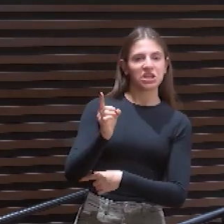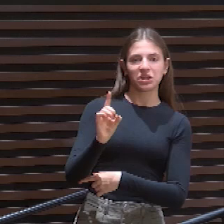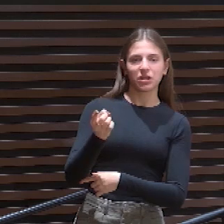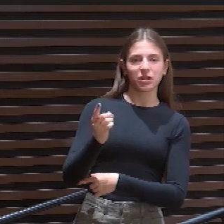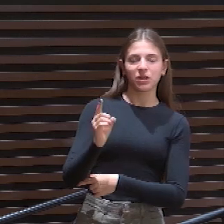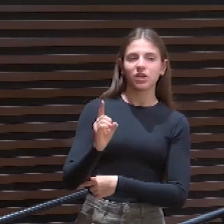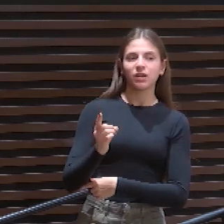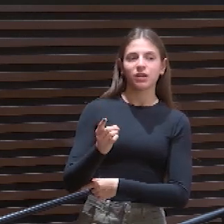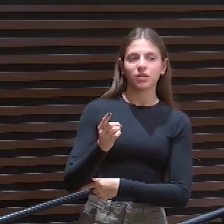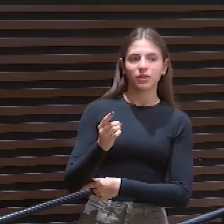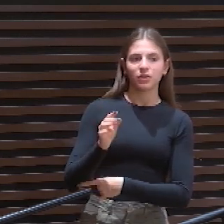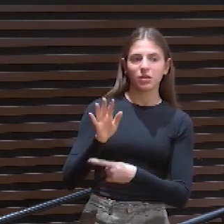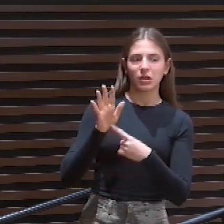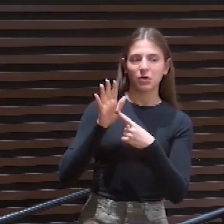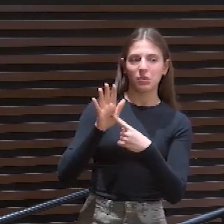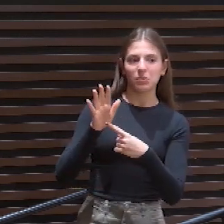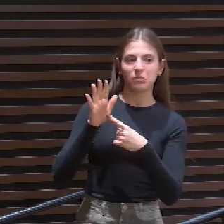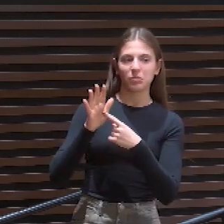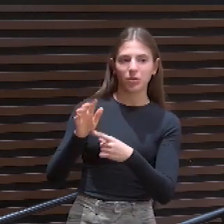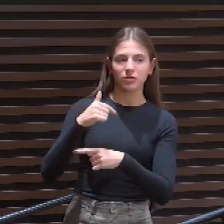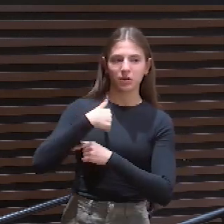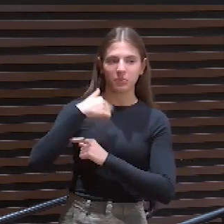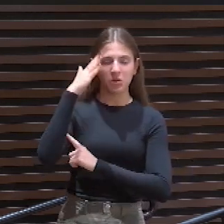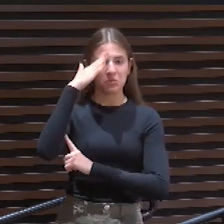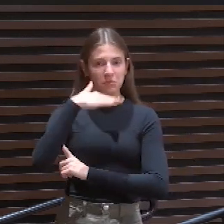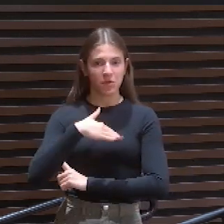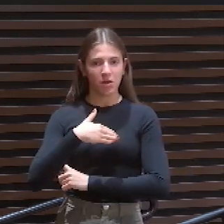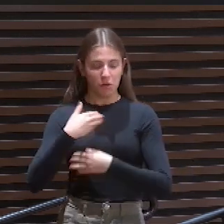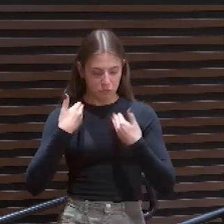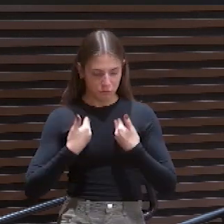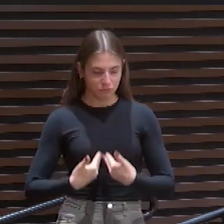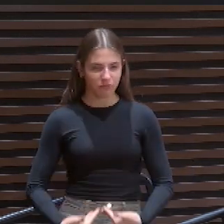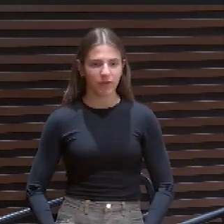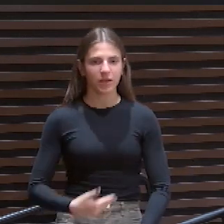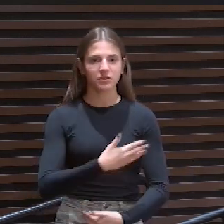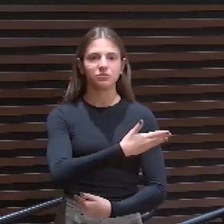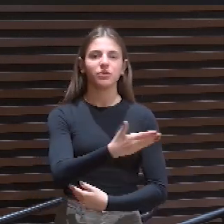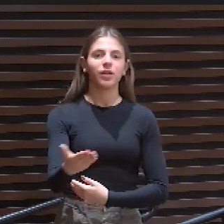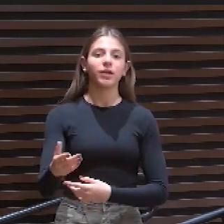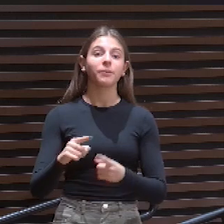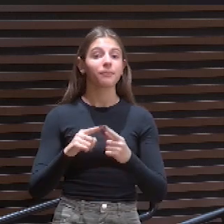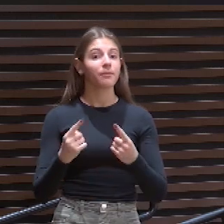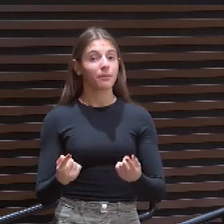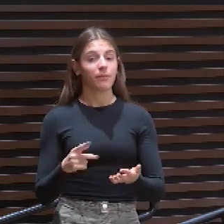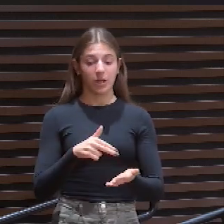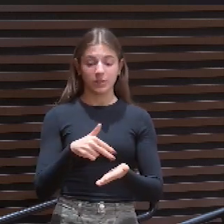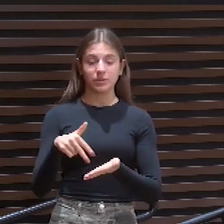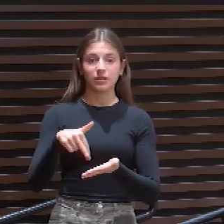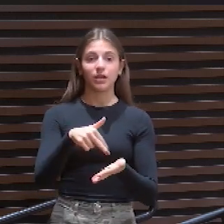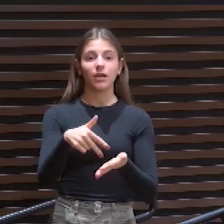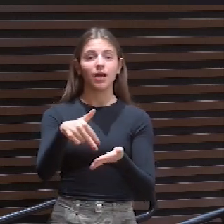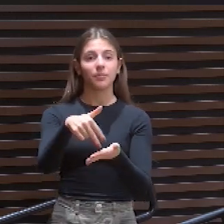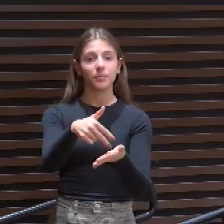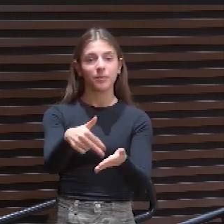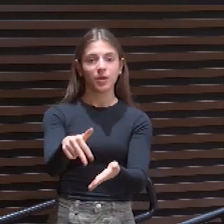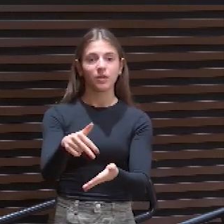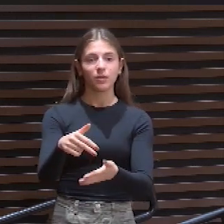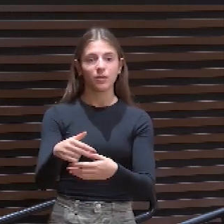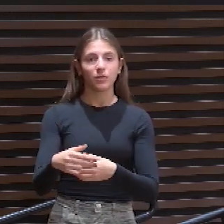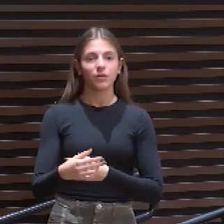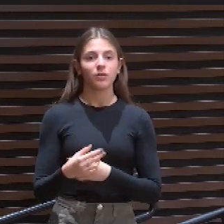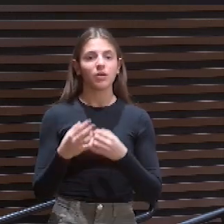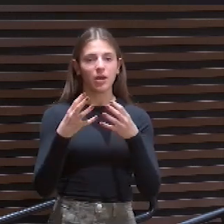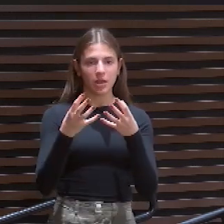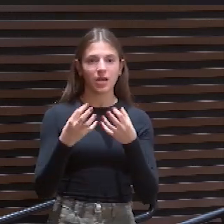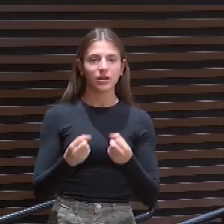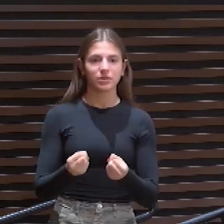a minha fala propriamente com vestes talares por aí, mas caminho conformadamente até